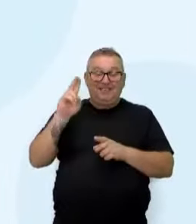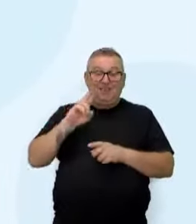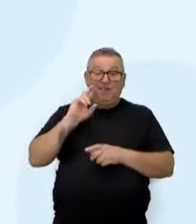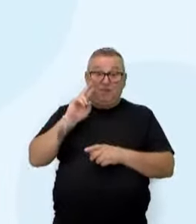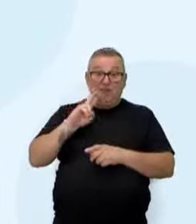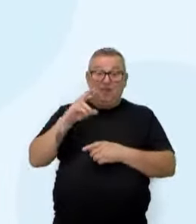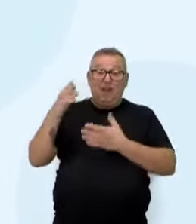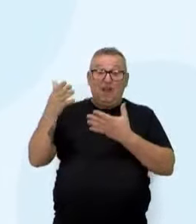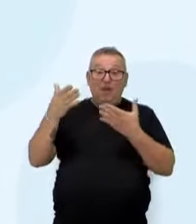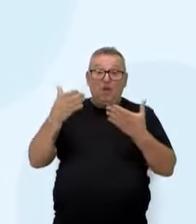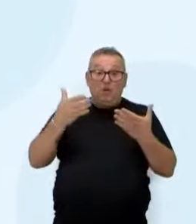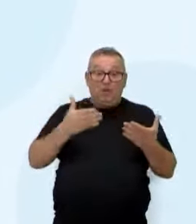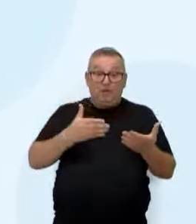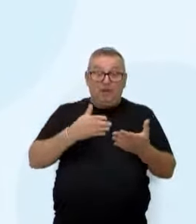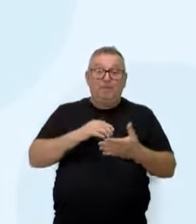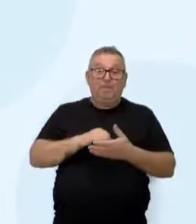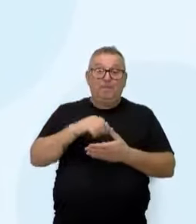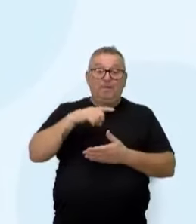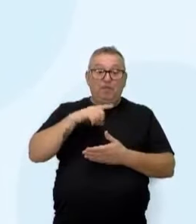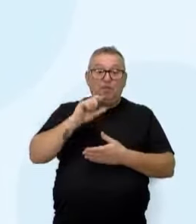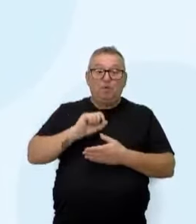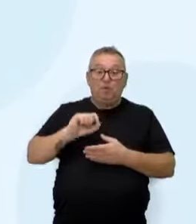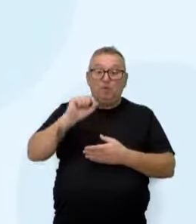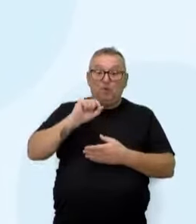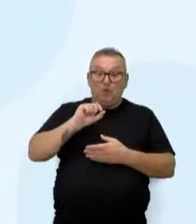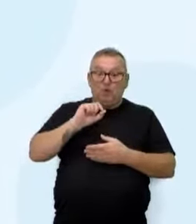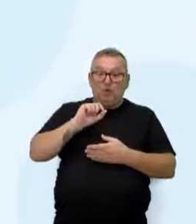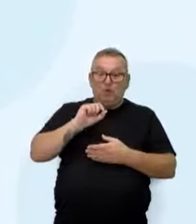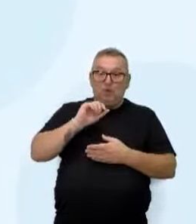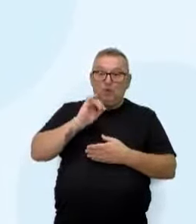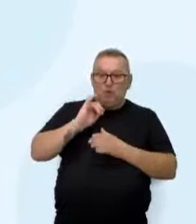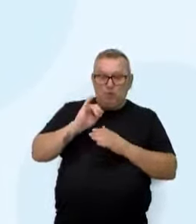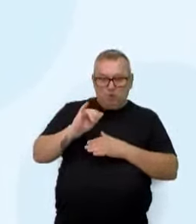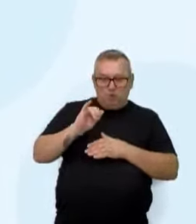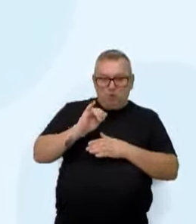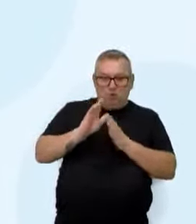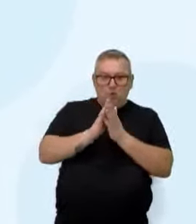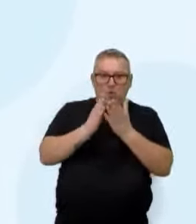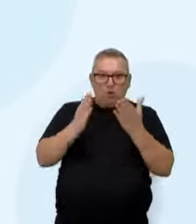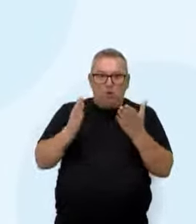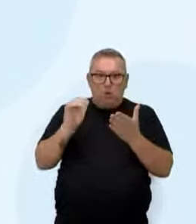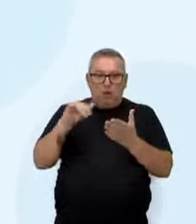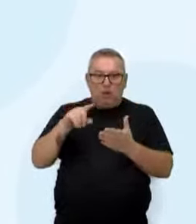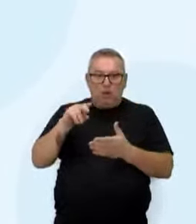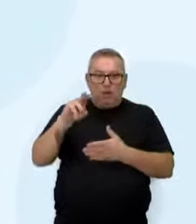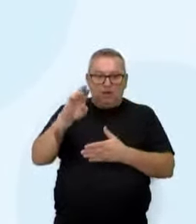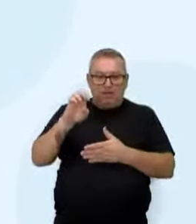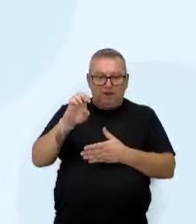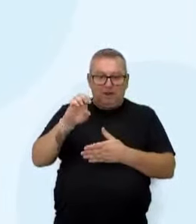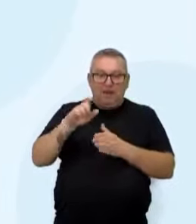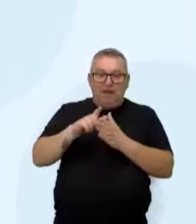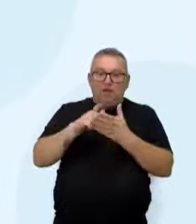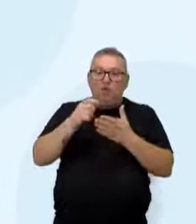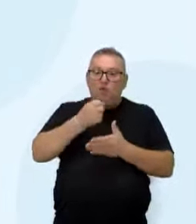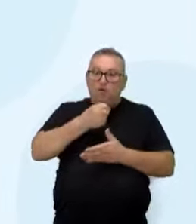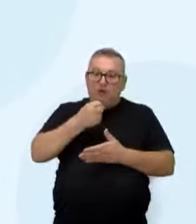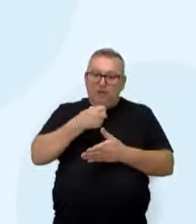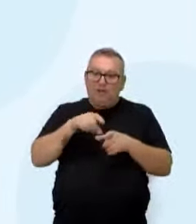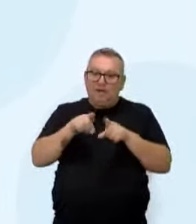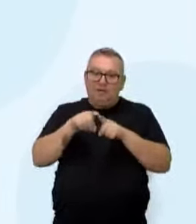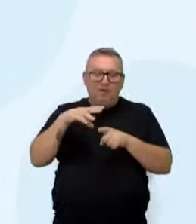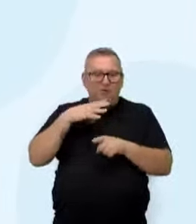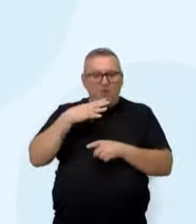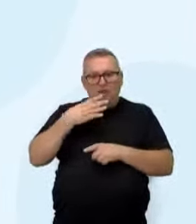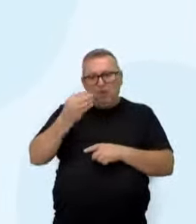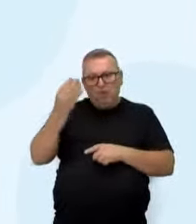da acolhida hoje, a gente trouxe uma citação do livro do André Trigueiro, jornalista aí, já conhecido por